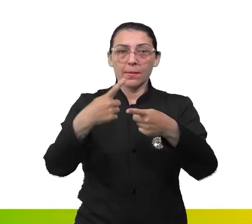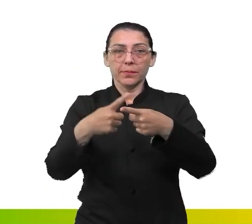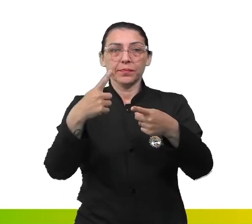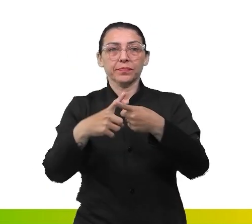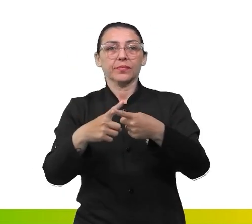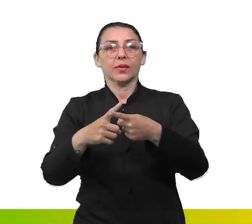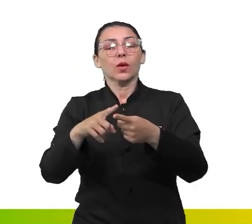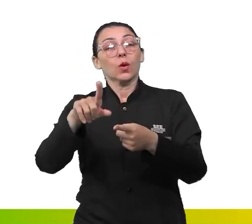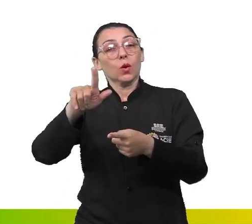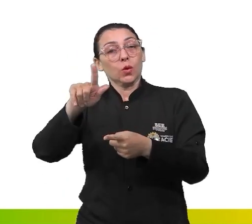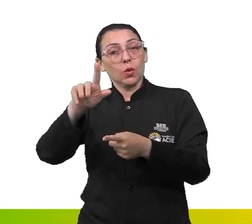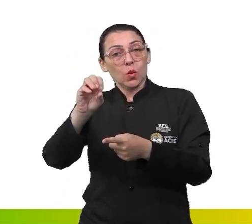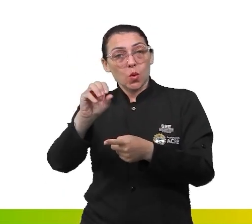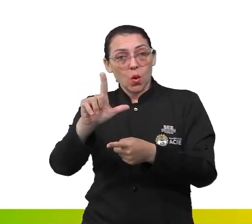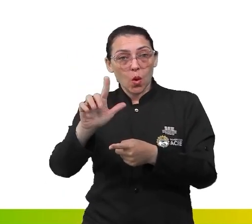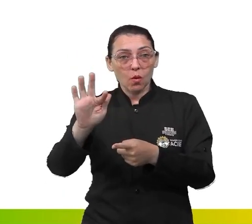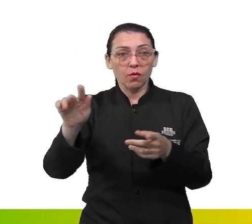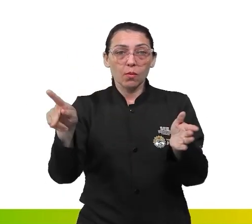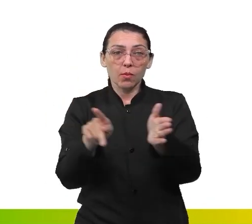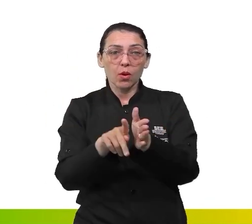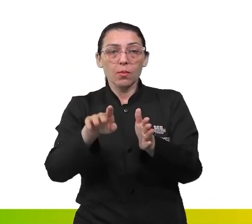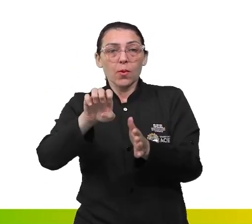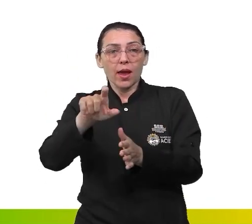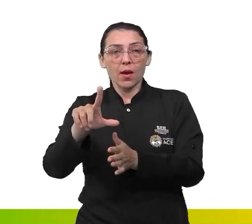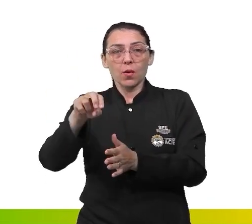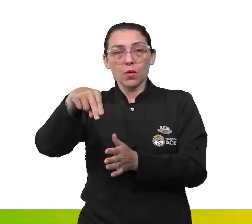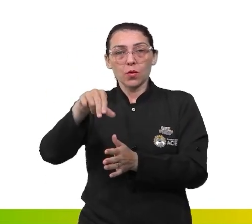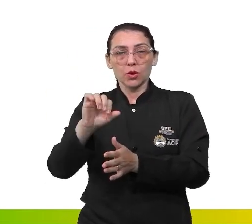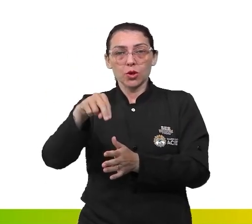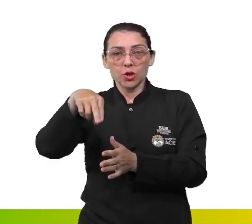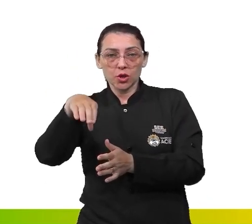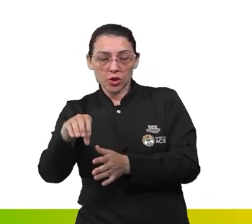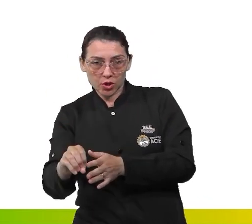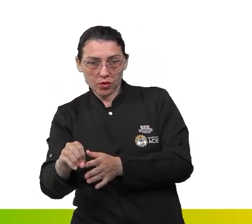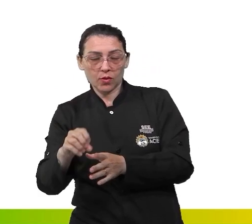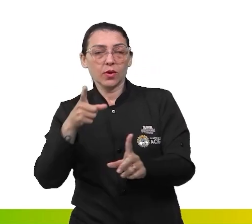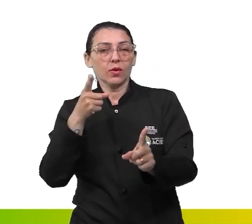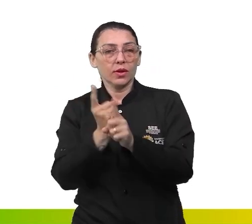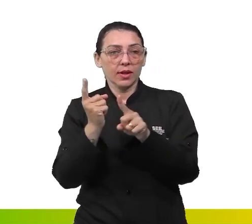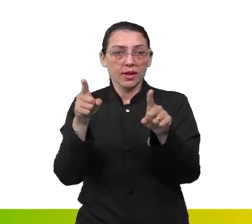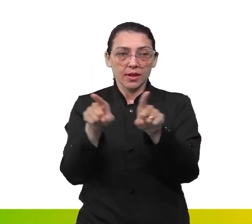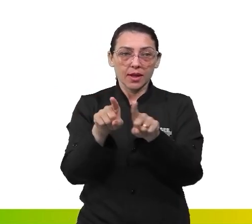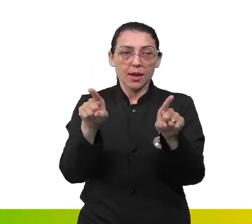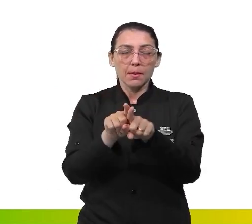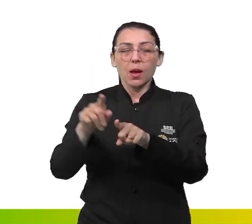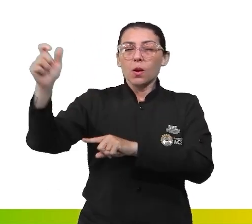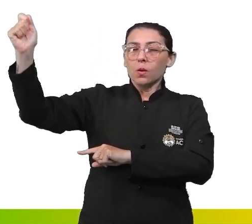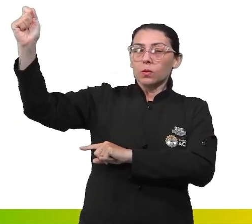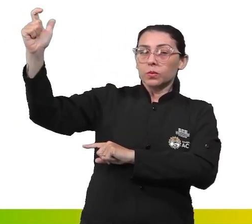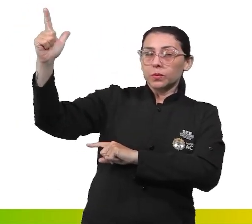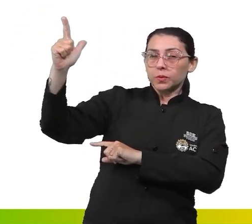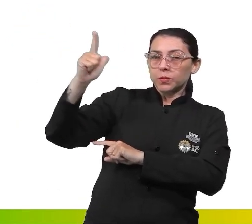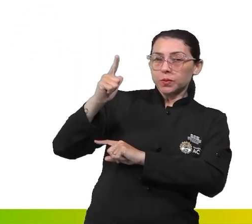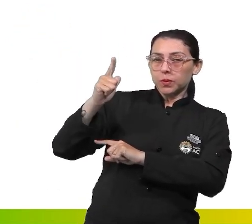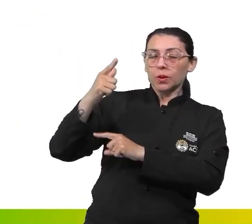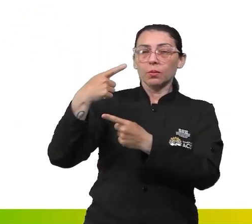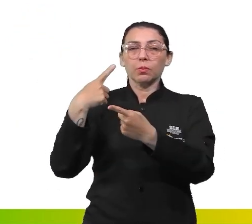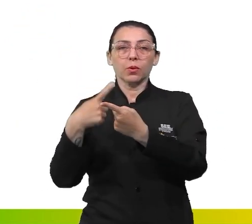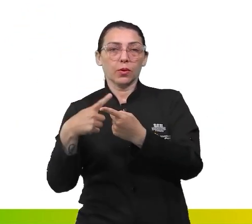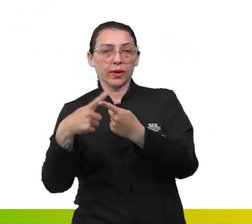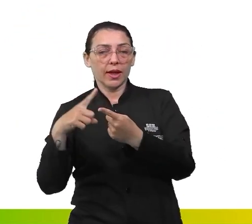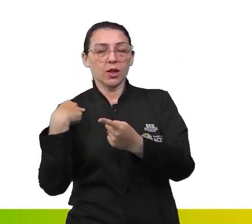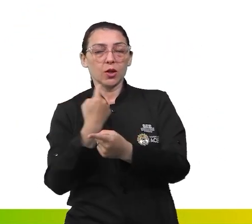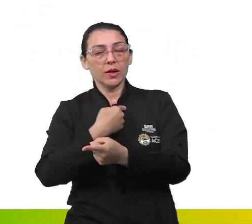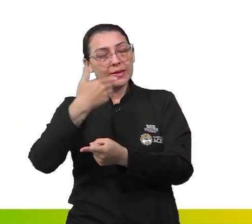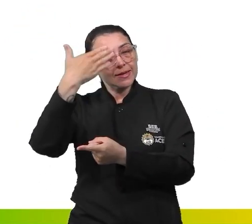da corrente do Golfo e o próprio El Niño. A gente também vai encontrar bastante luz solar. Por quê? Porque a gente